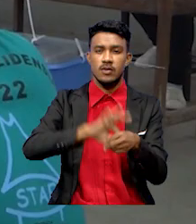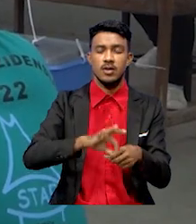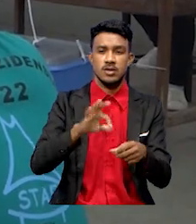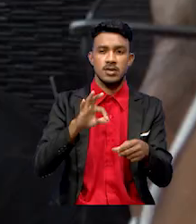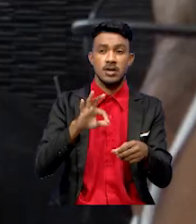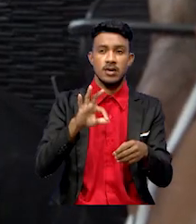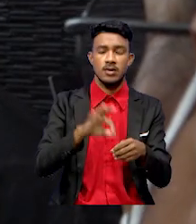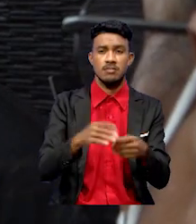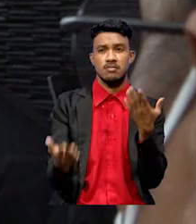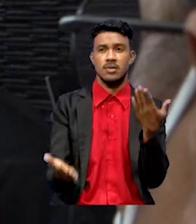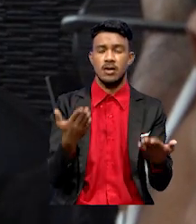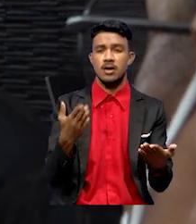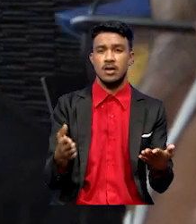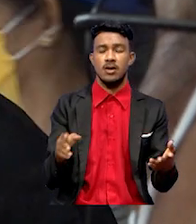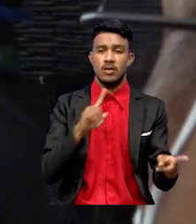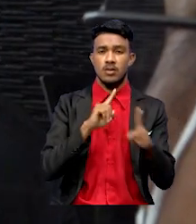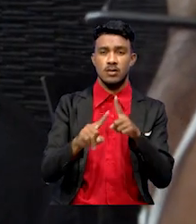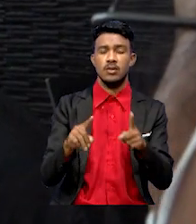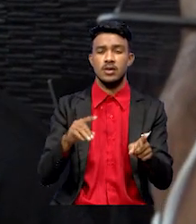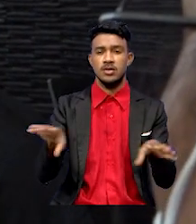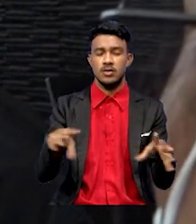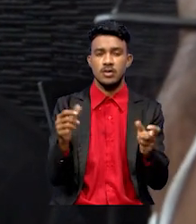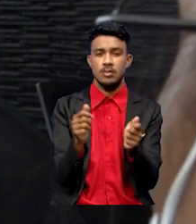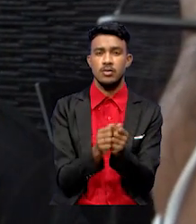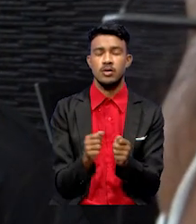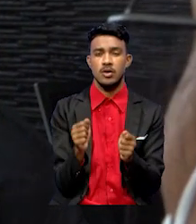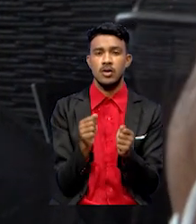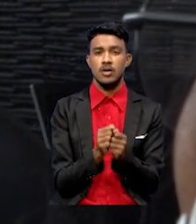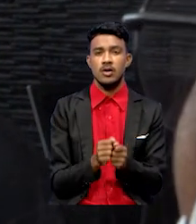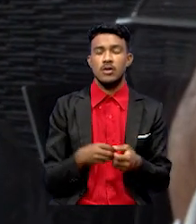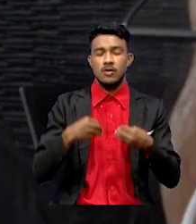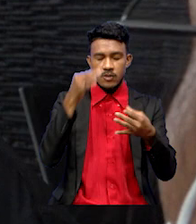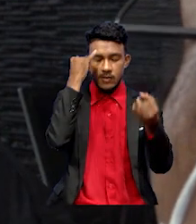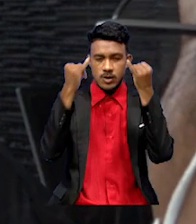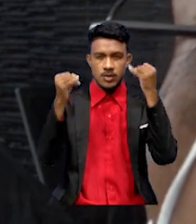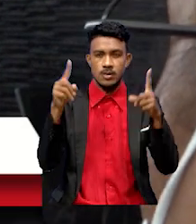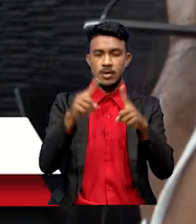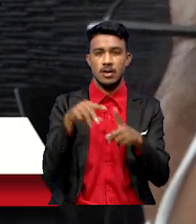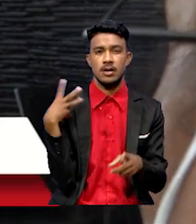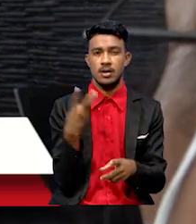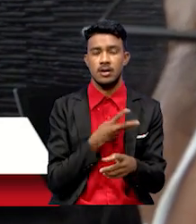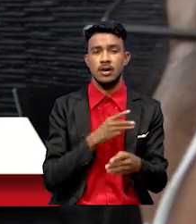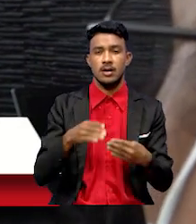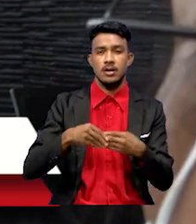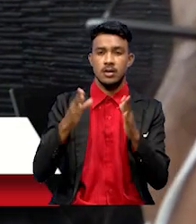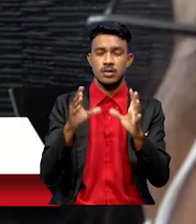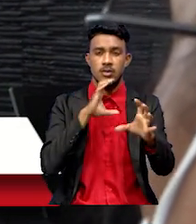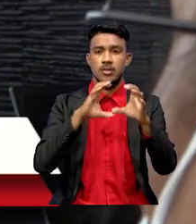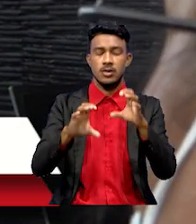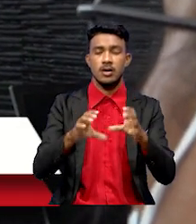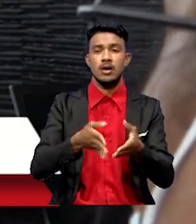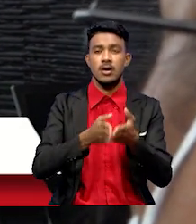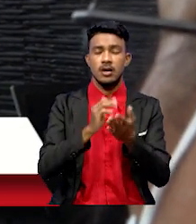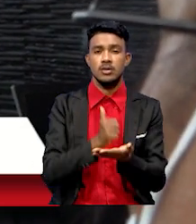Aonde que você colabora muito através de brigada ser, a tu informa baia, e também liderança comunitária, e tu pode ser a tulo, com